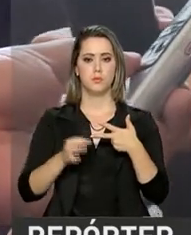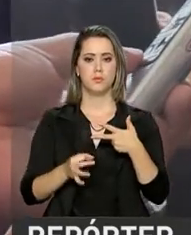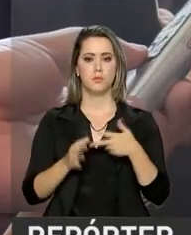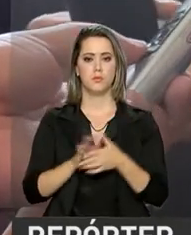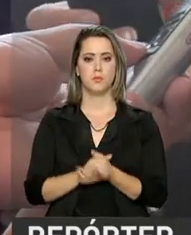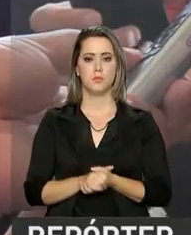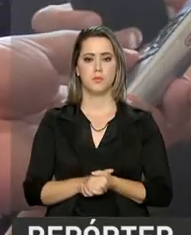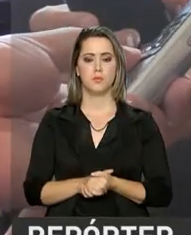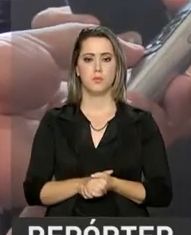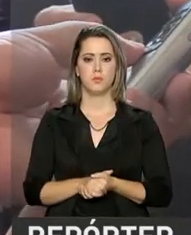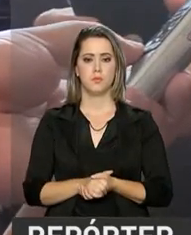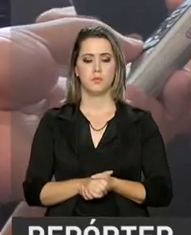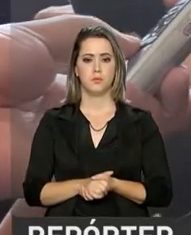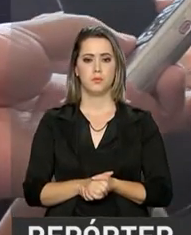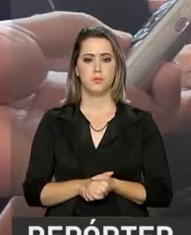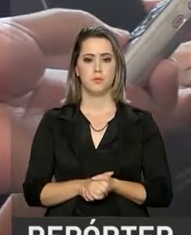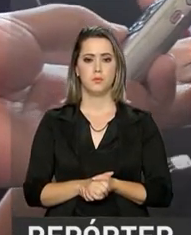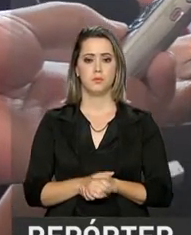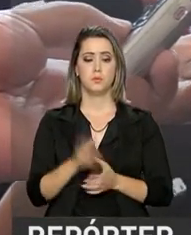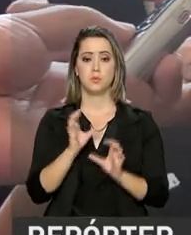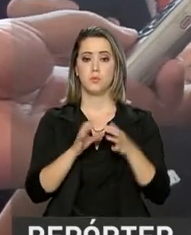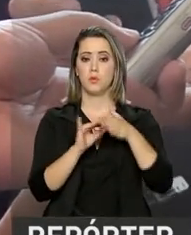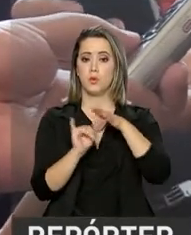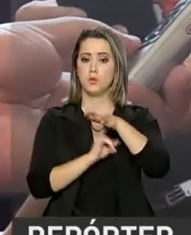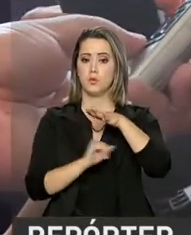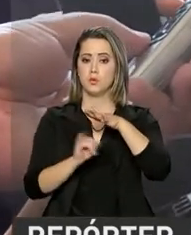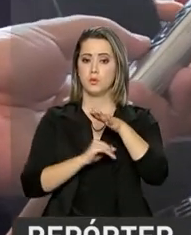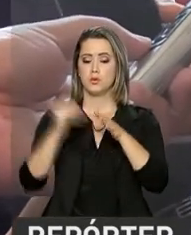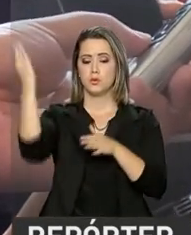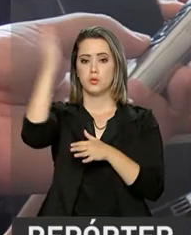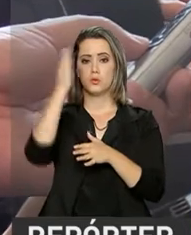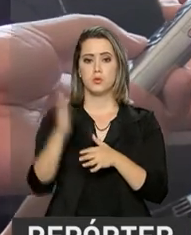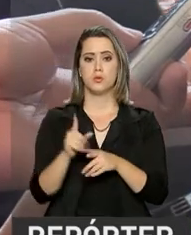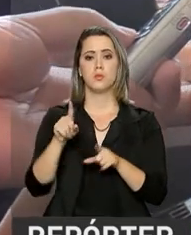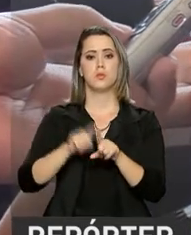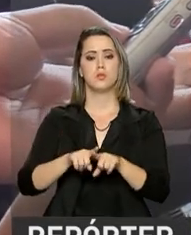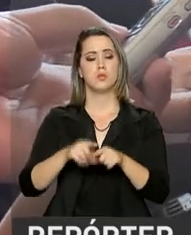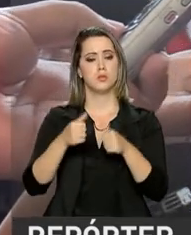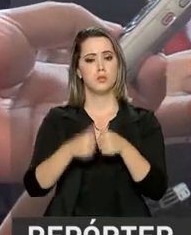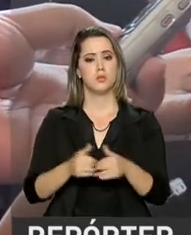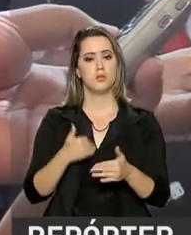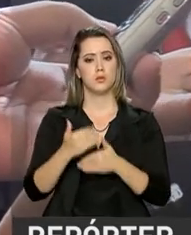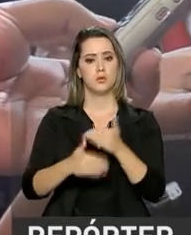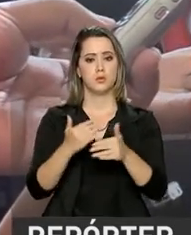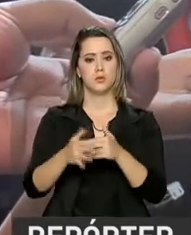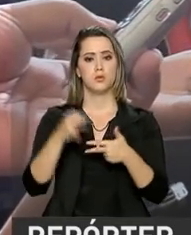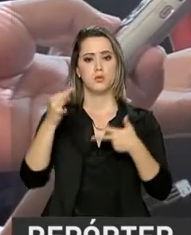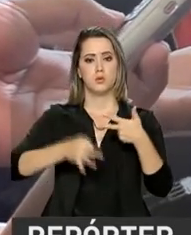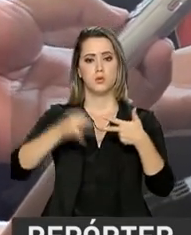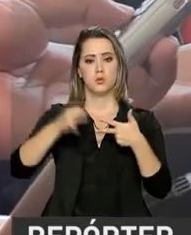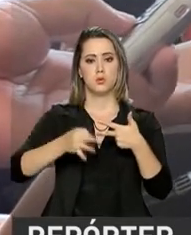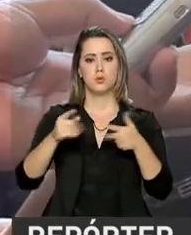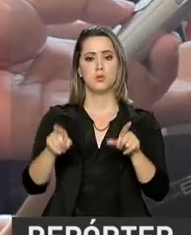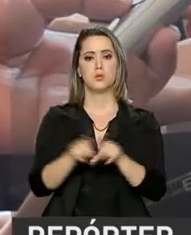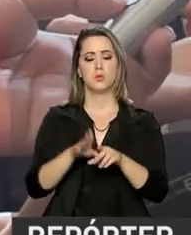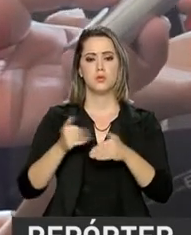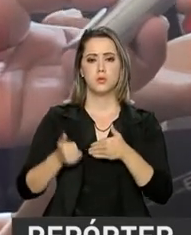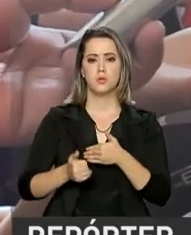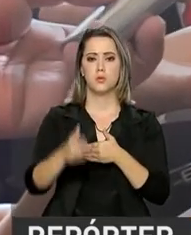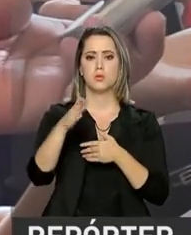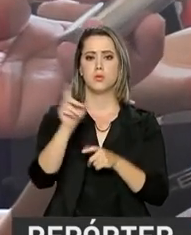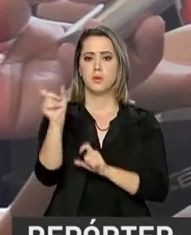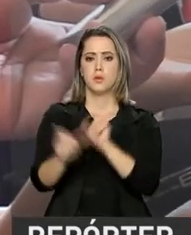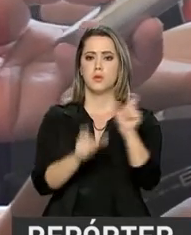às instituições do brasil estão funcionando o poder judiciário está funcionando com independência e